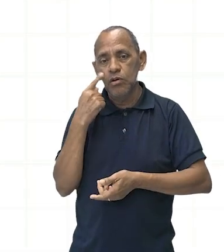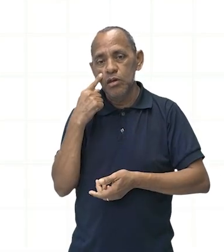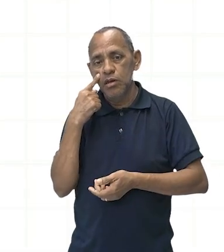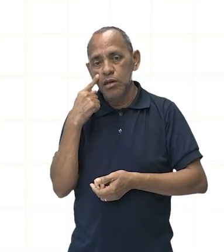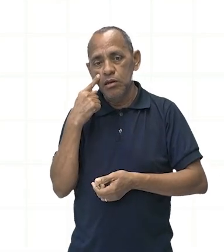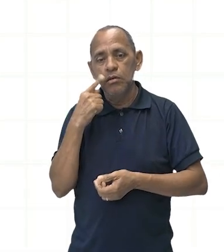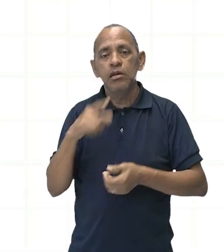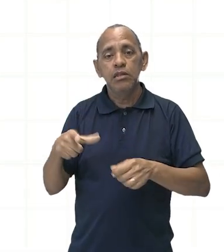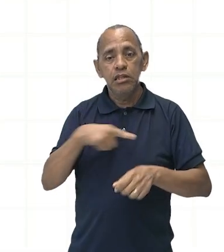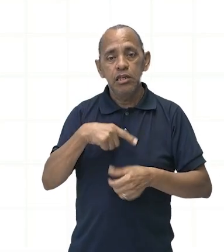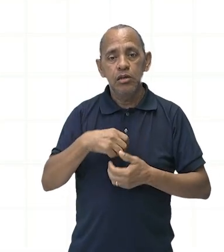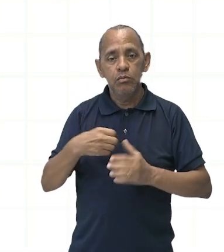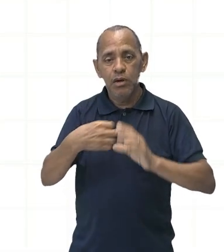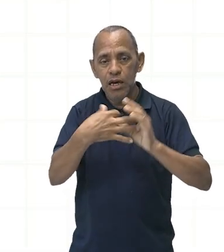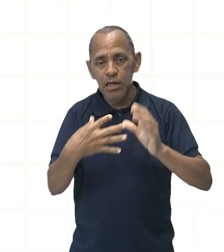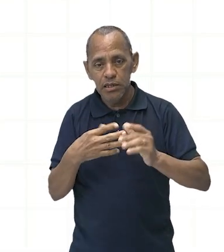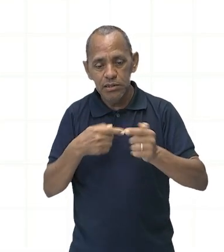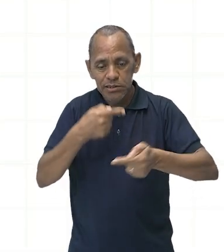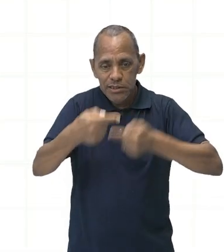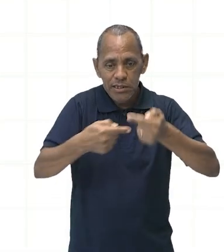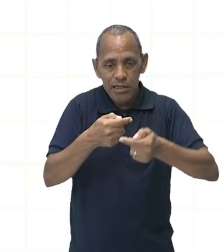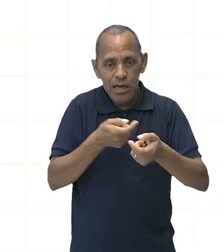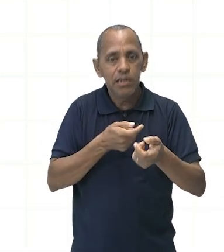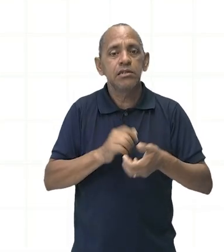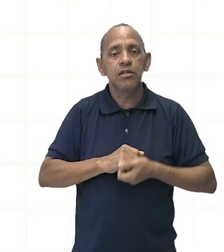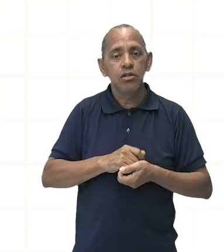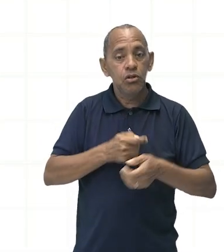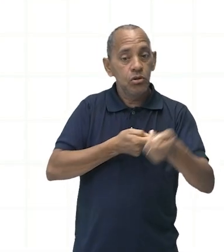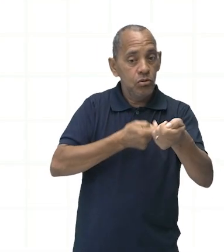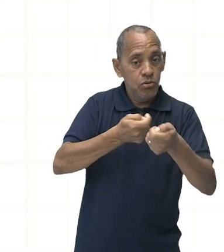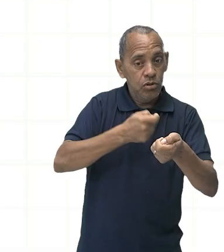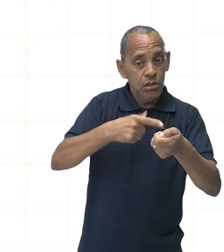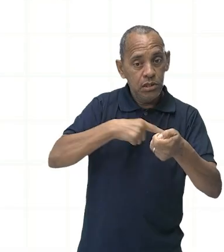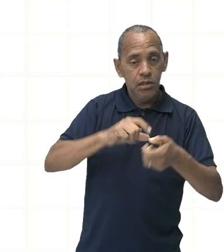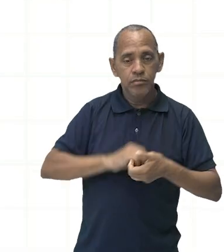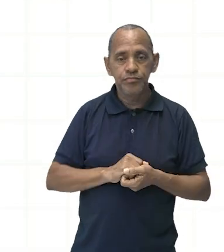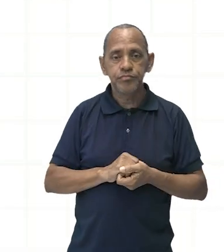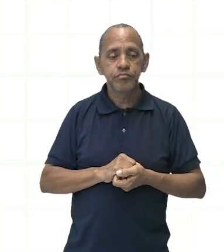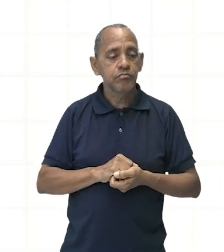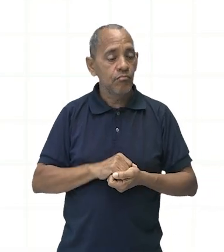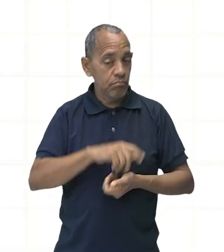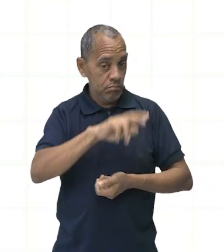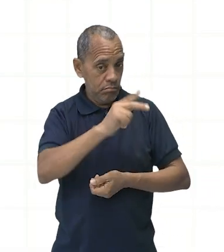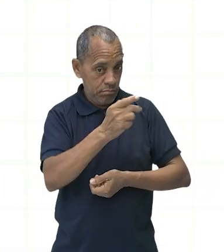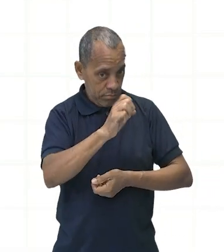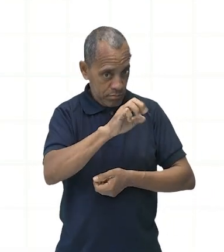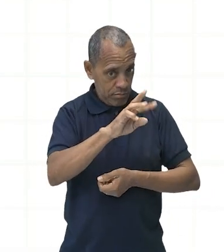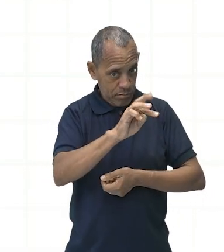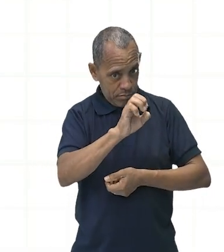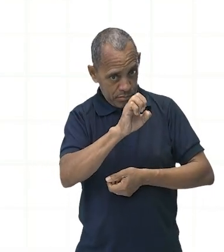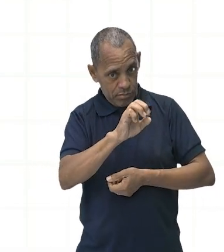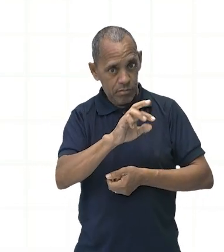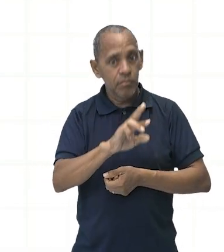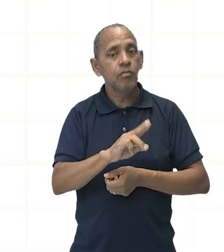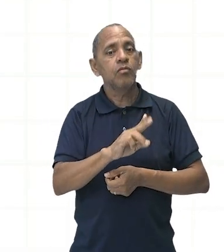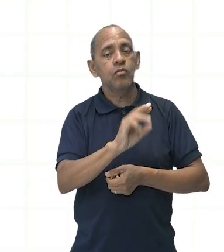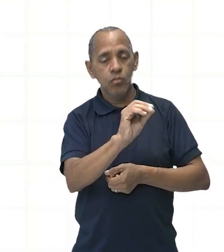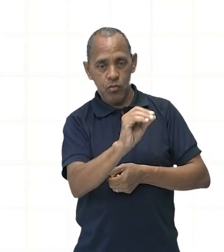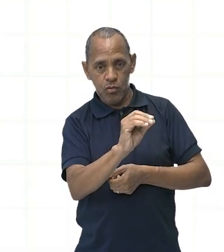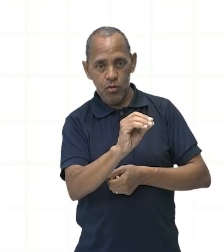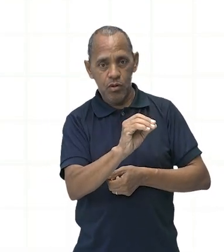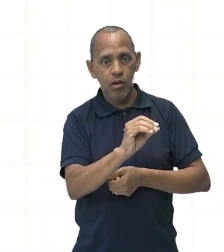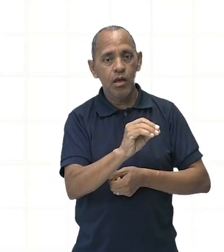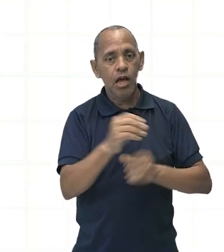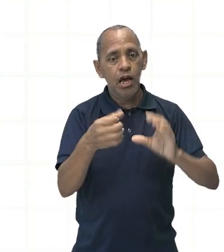nós tratamos de uma herança de caráter dominante, pois mesmo em heterozigose, a característica se